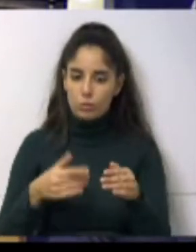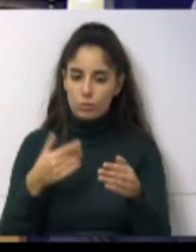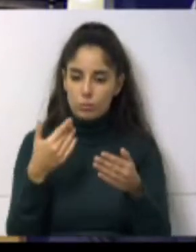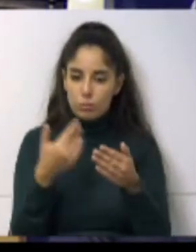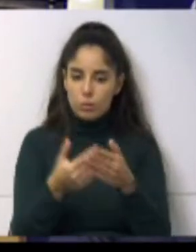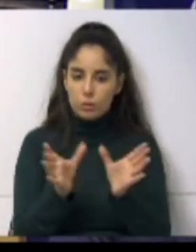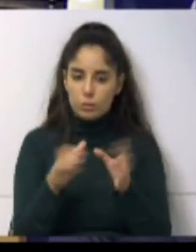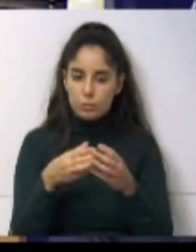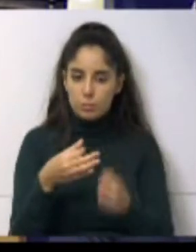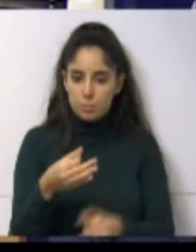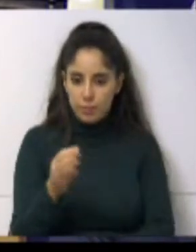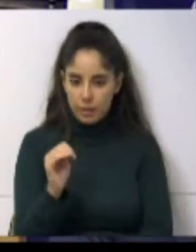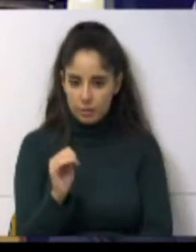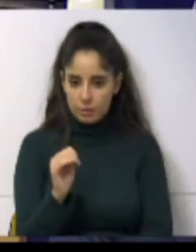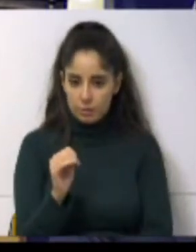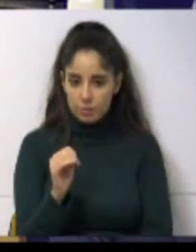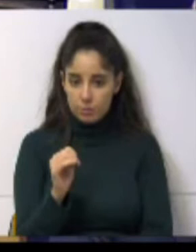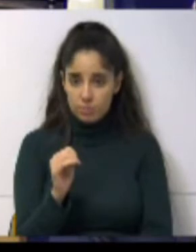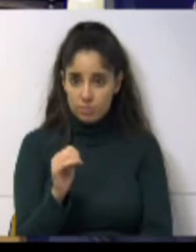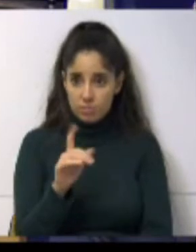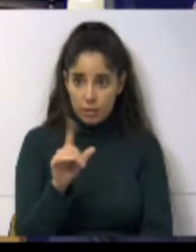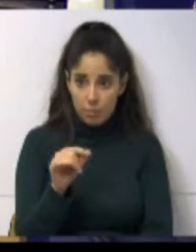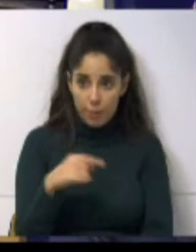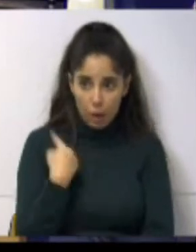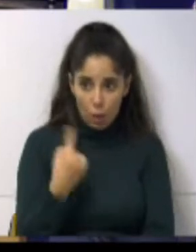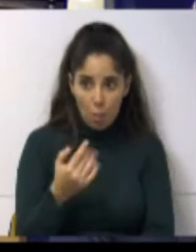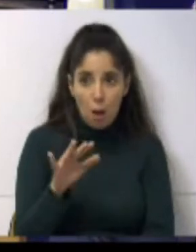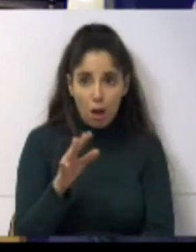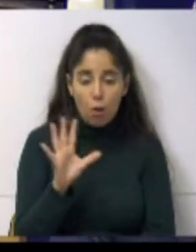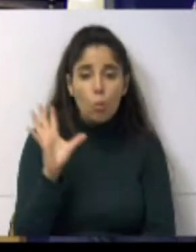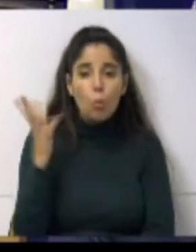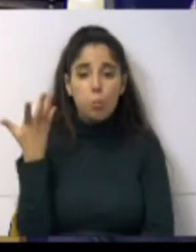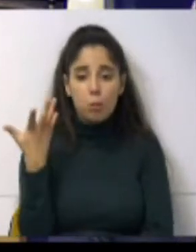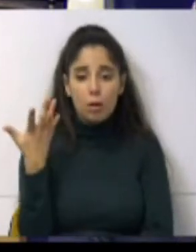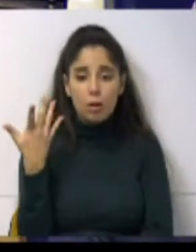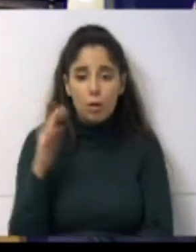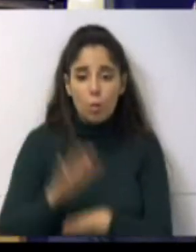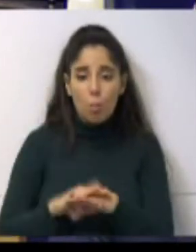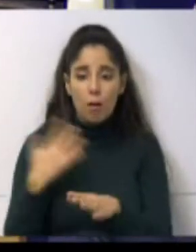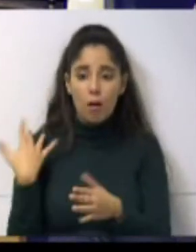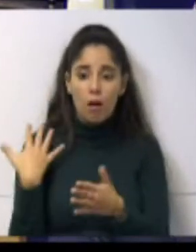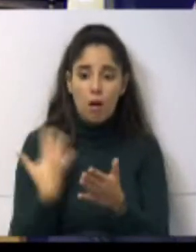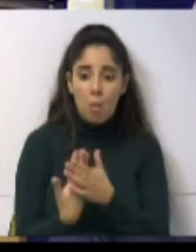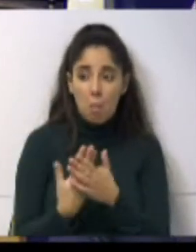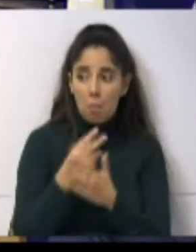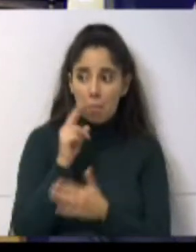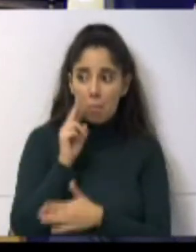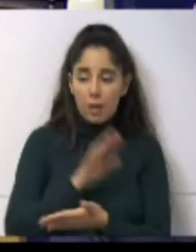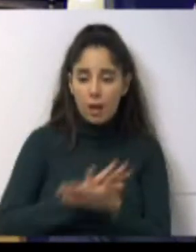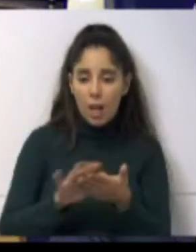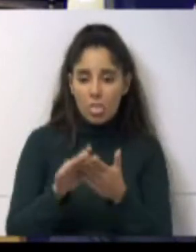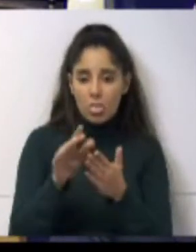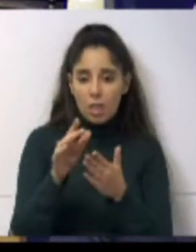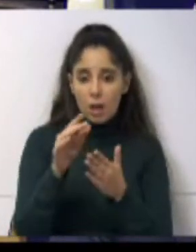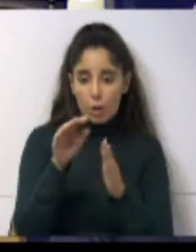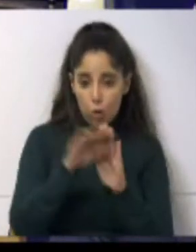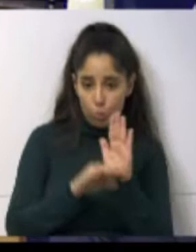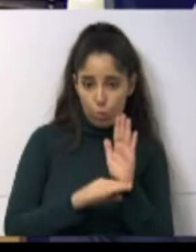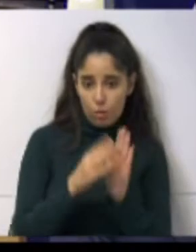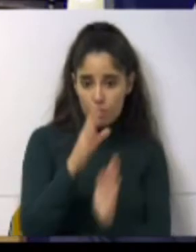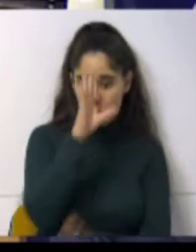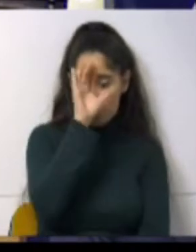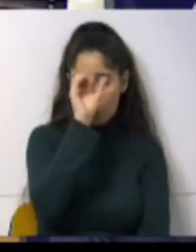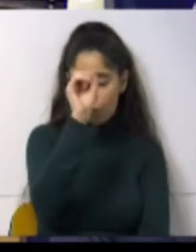Senhora Secretária, também nós, mas para quando? Porque até o momento não se vislumbrou no programa de governo essa